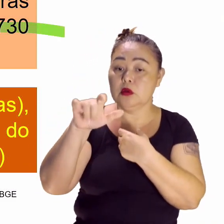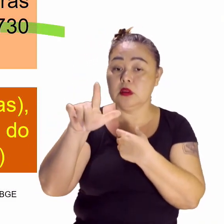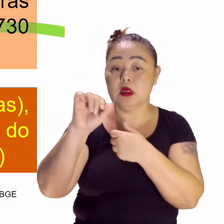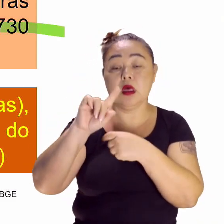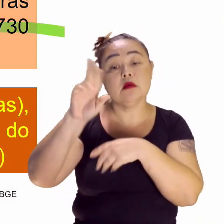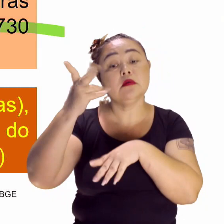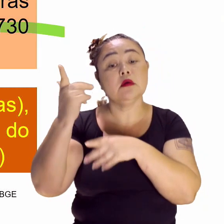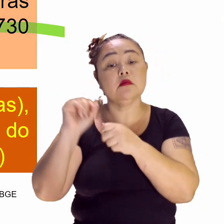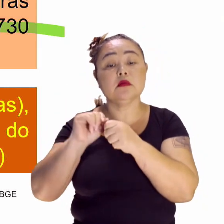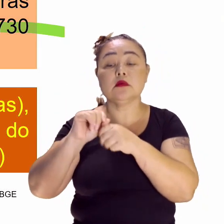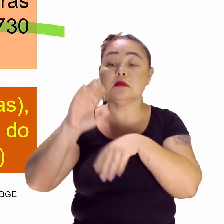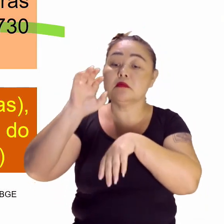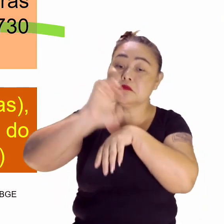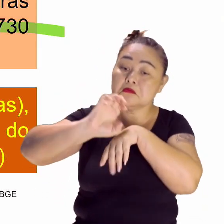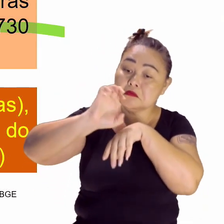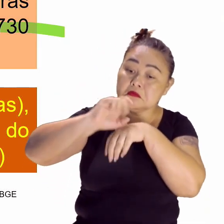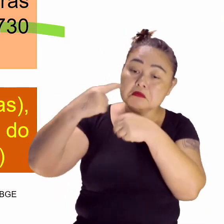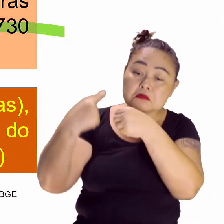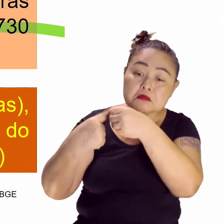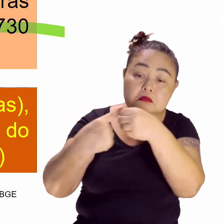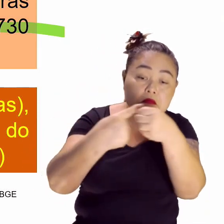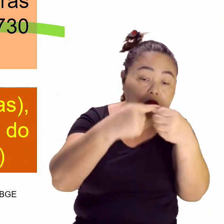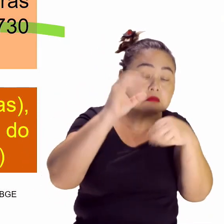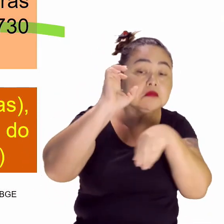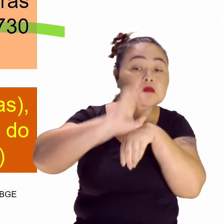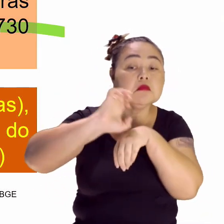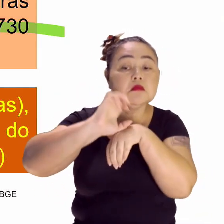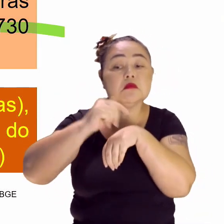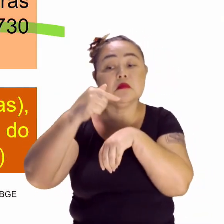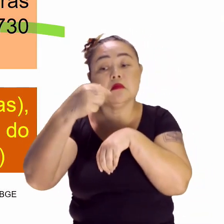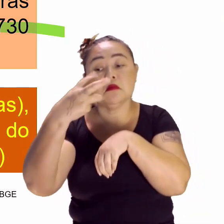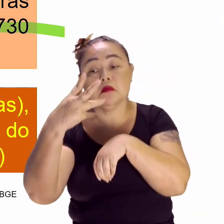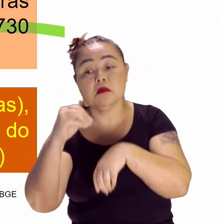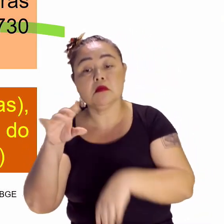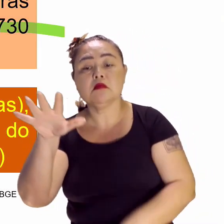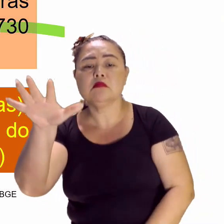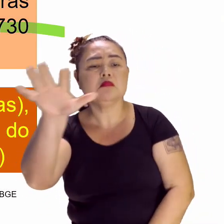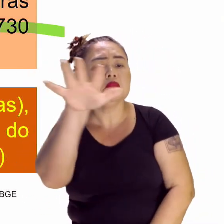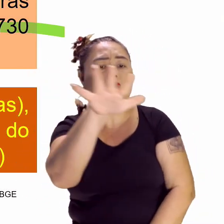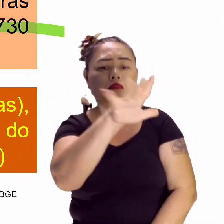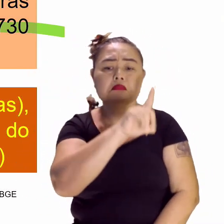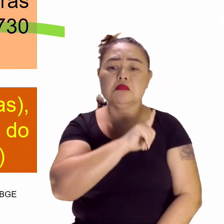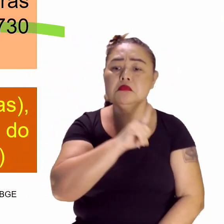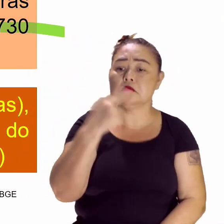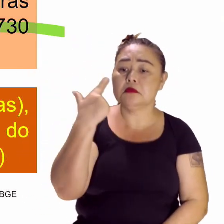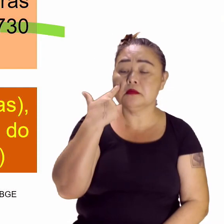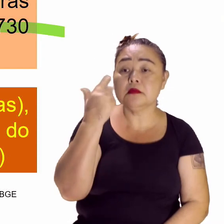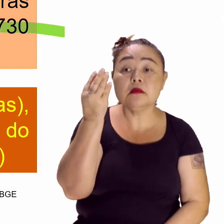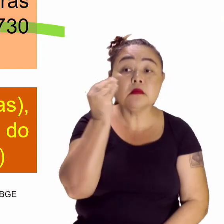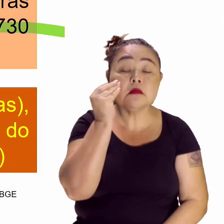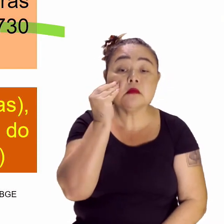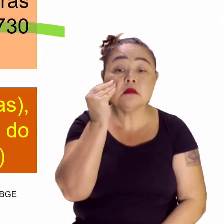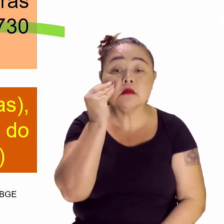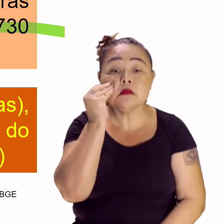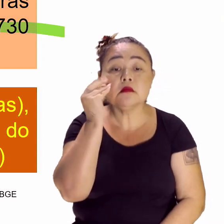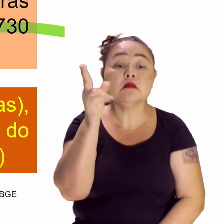Espigão do Oeste 730 toneladas E essas áreas aí professor verificar